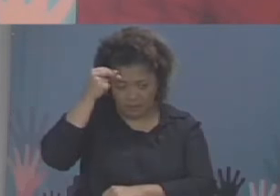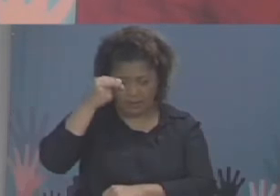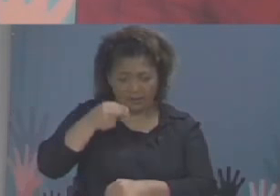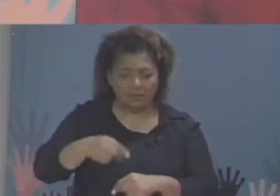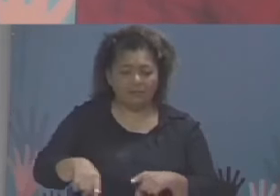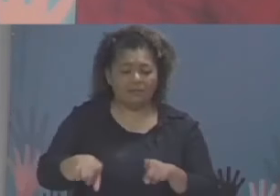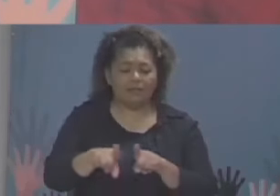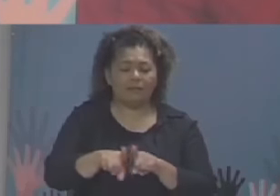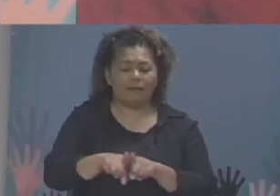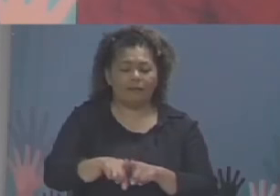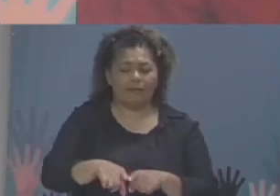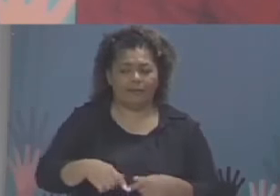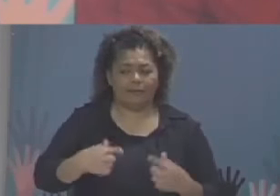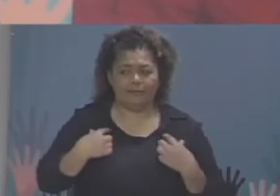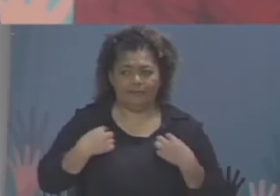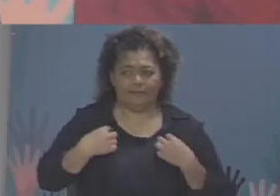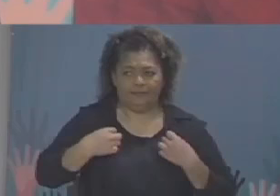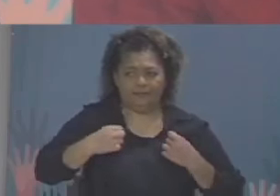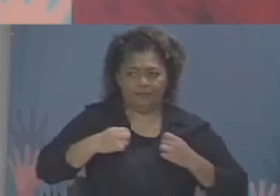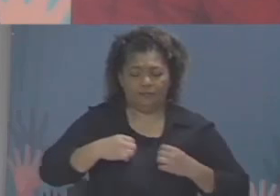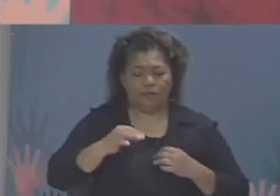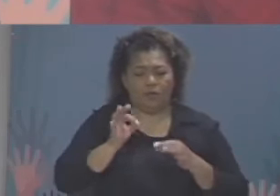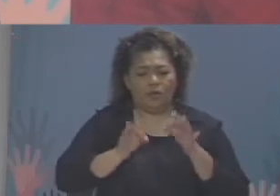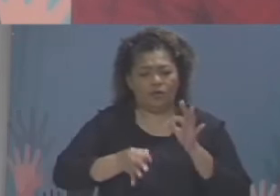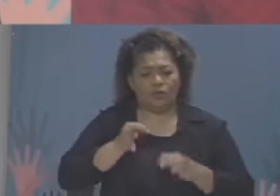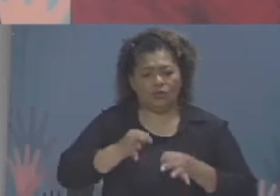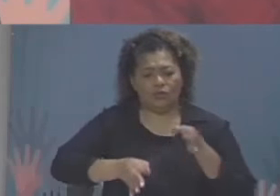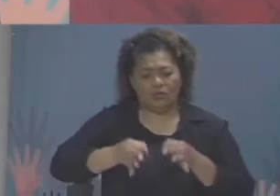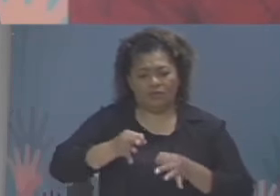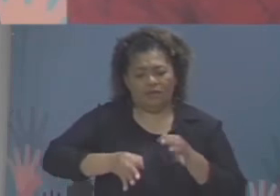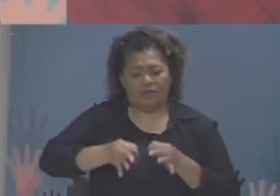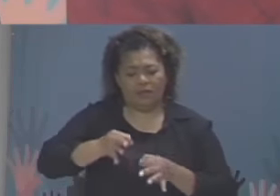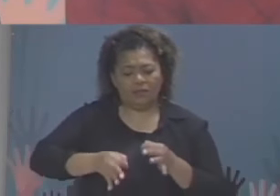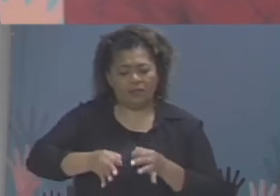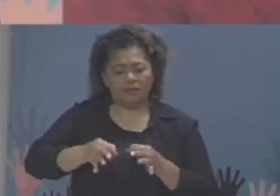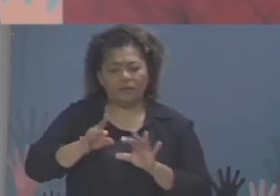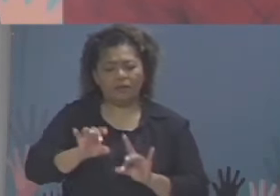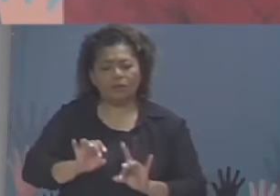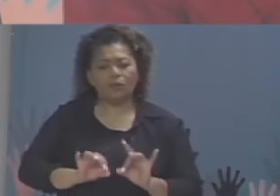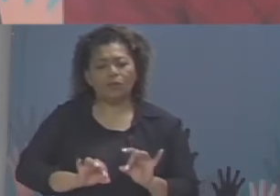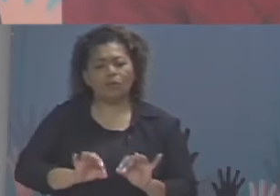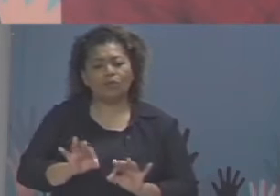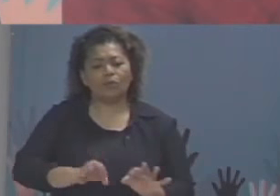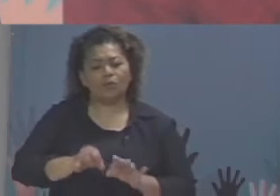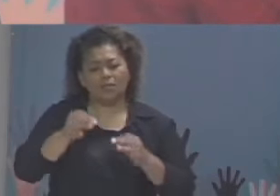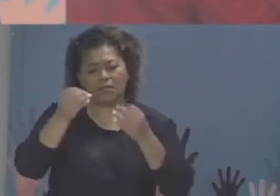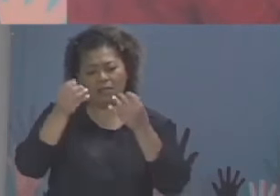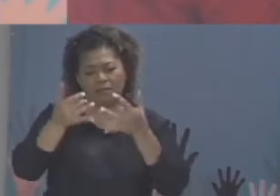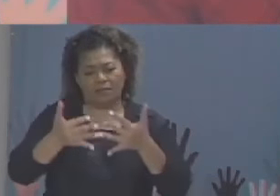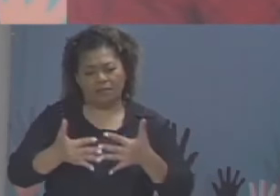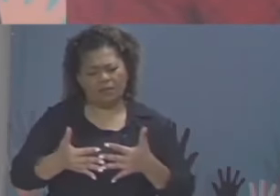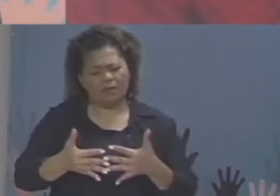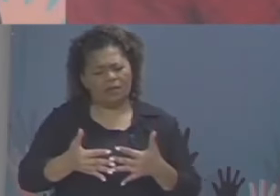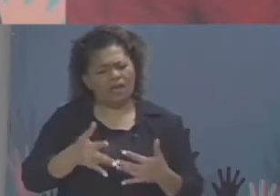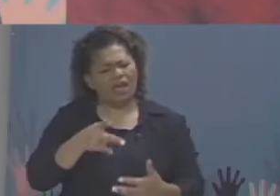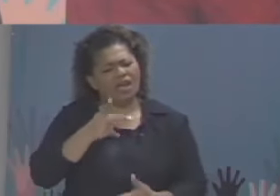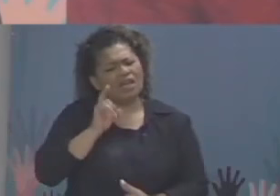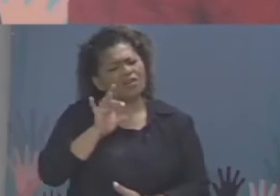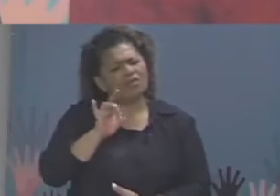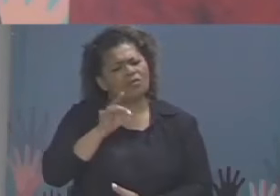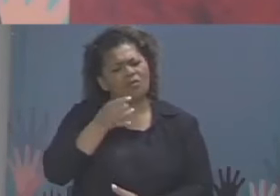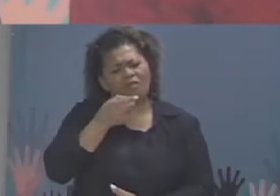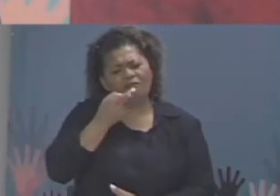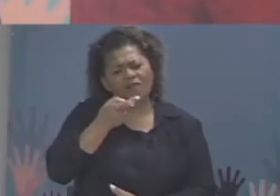margem de dúvida, na própria justificativa do projeto, que ele só se refere a quem tem